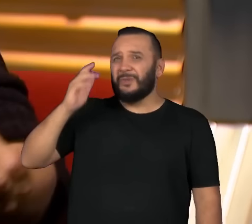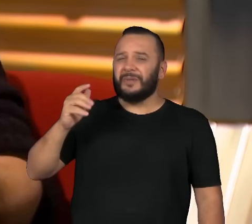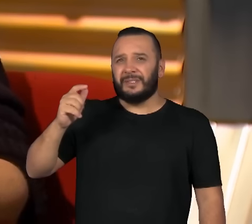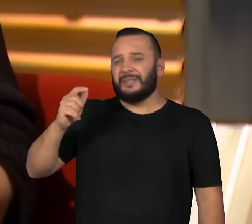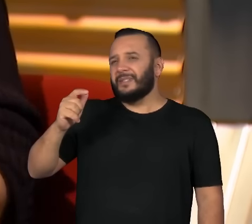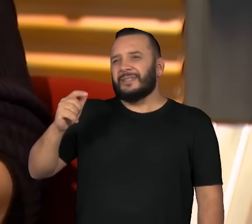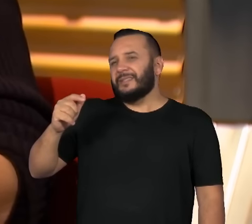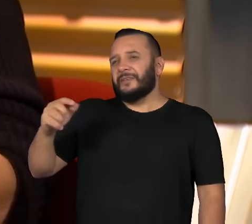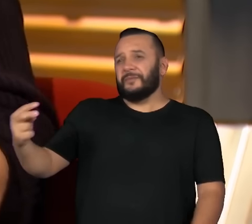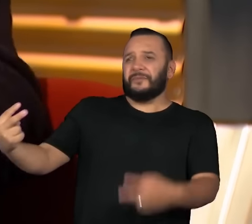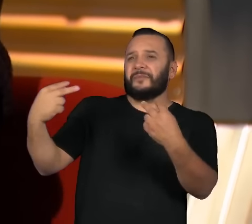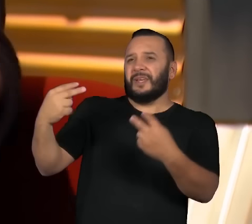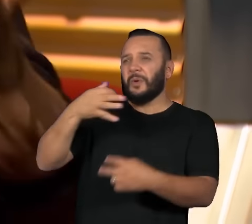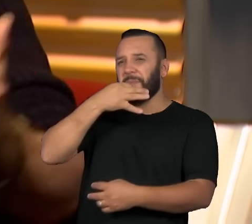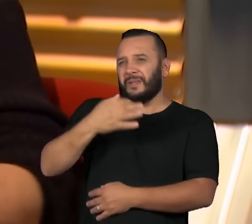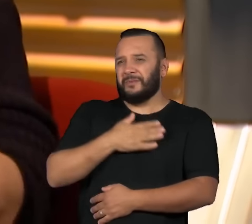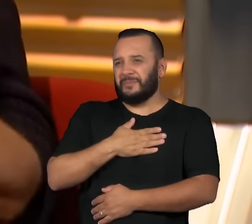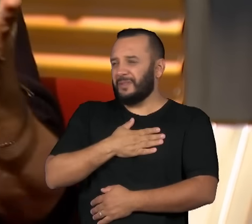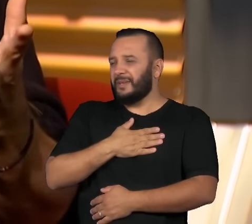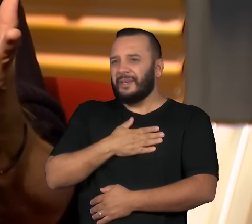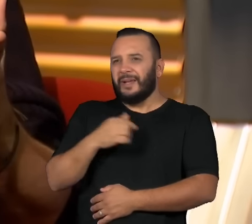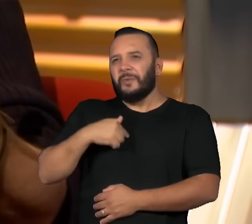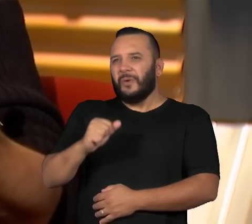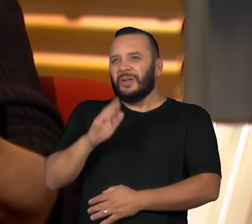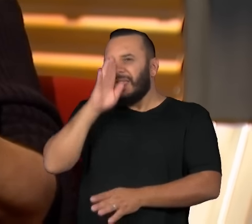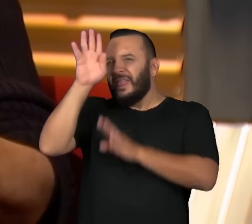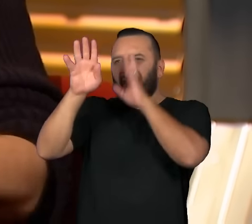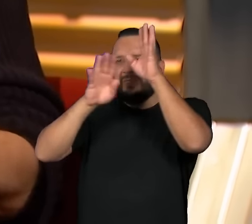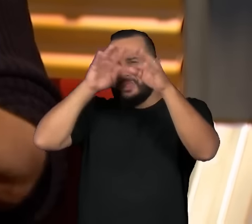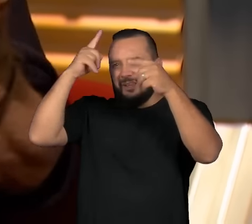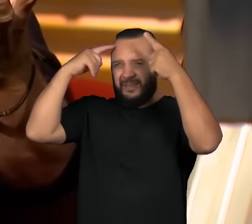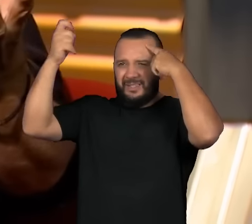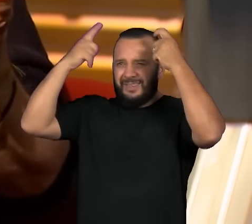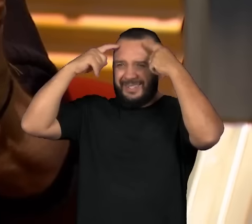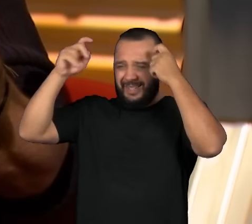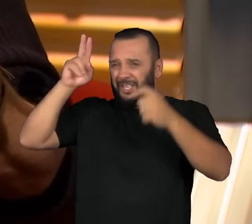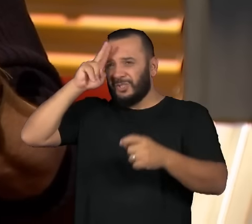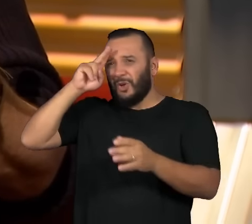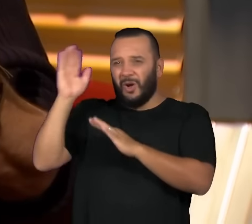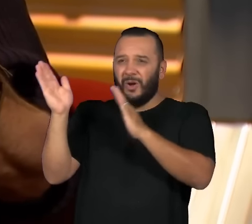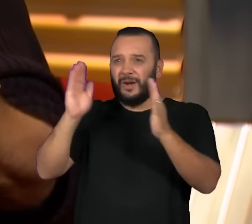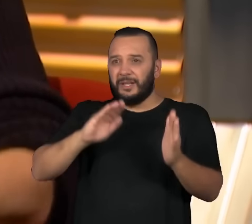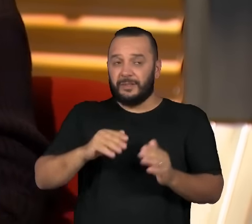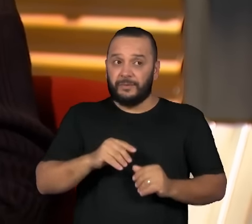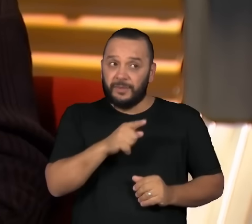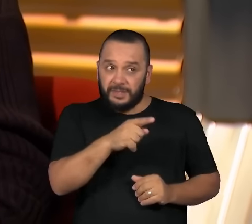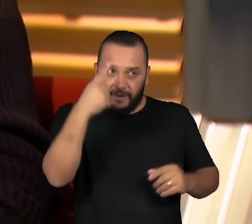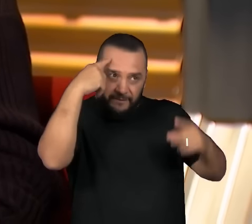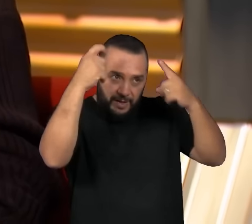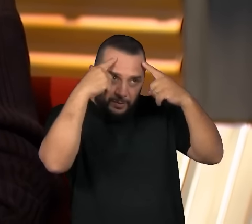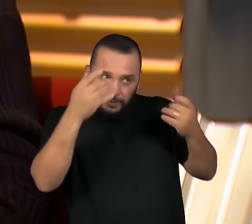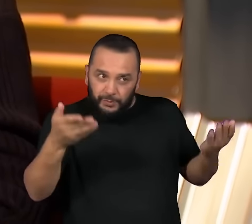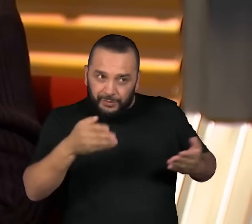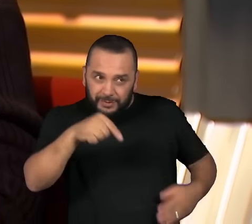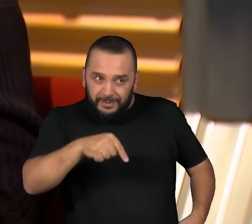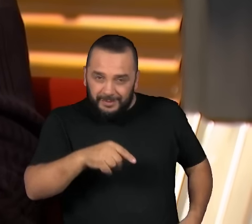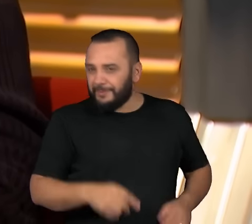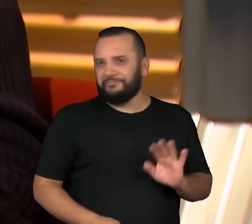acho de mim? Se eu posso estar inventando um monte de história? Você inventou alguma aqui hoje? Acho que